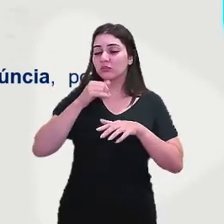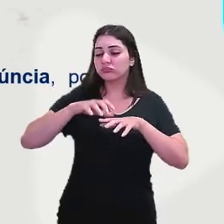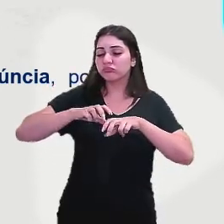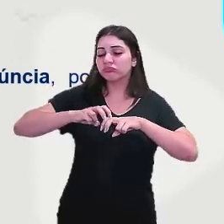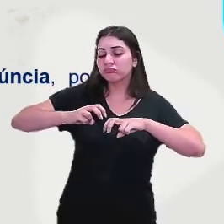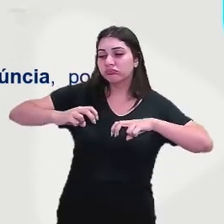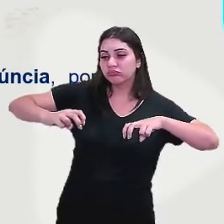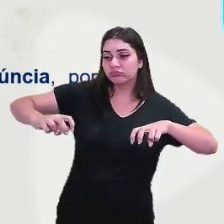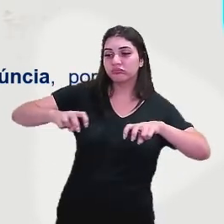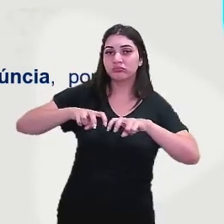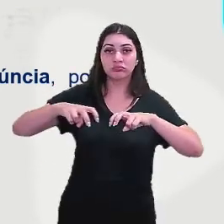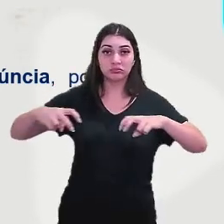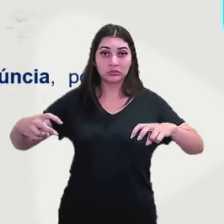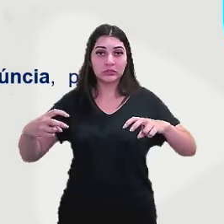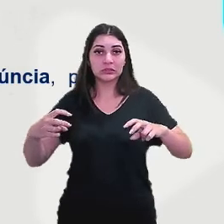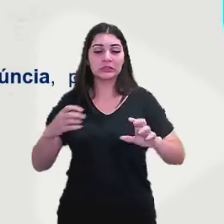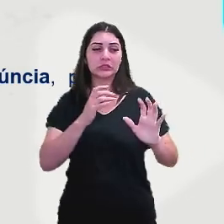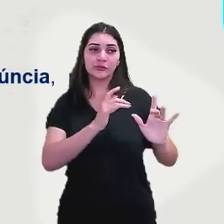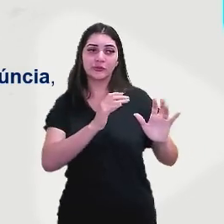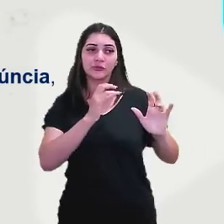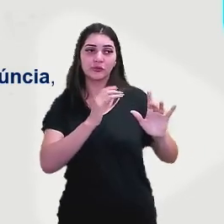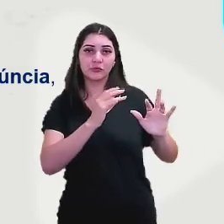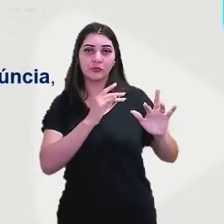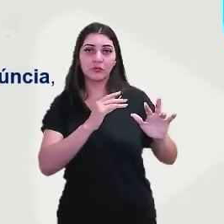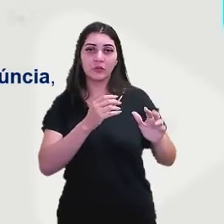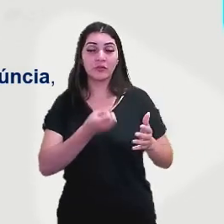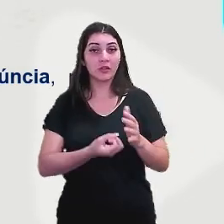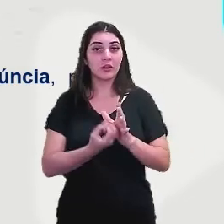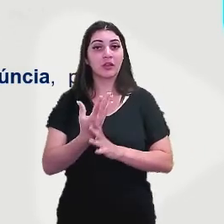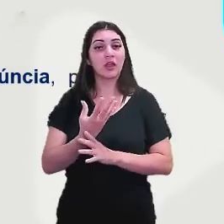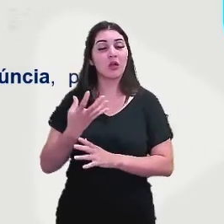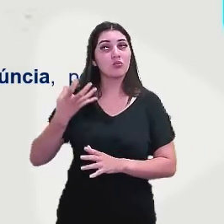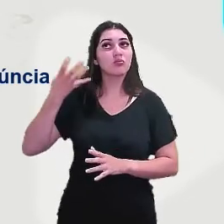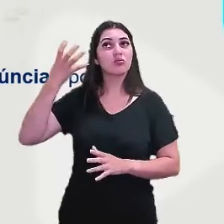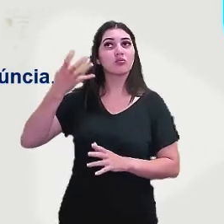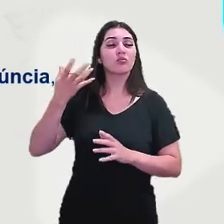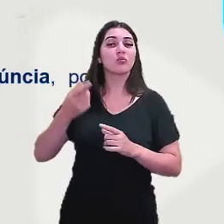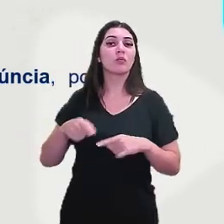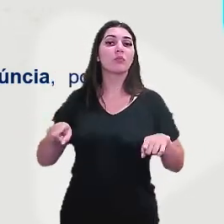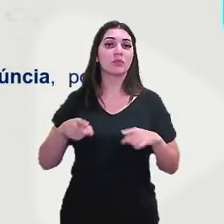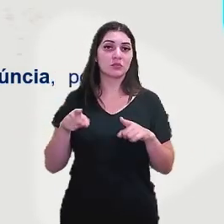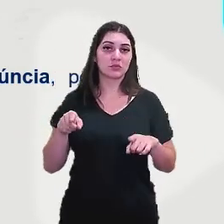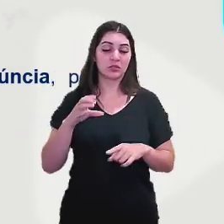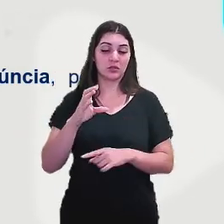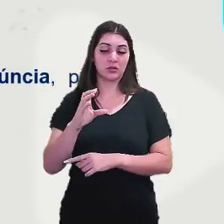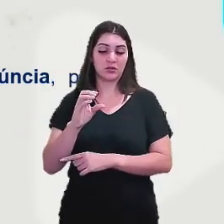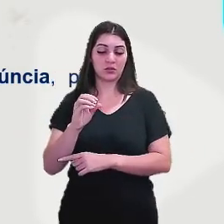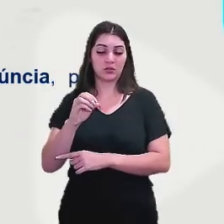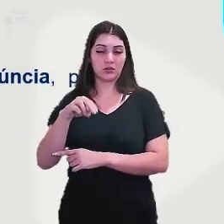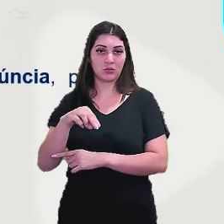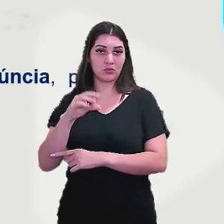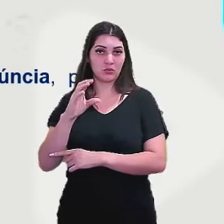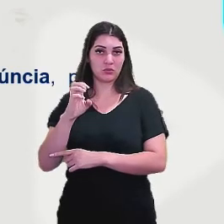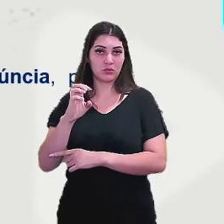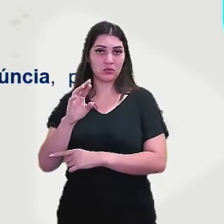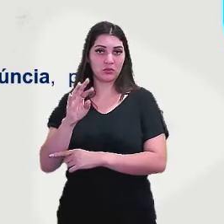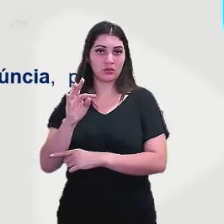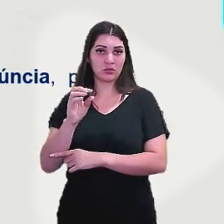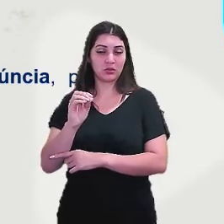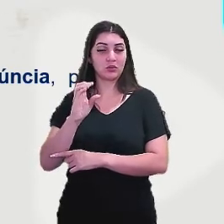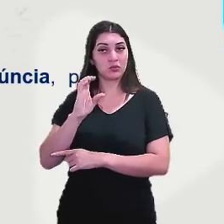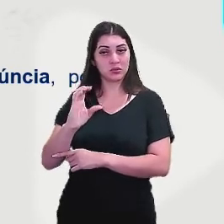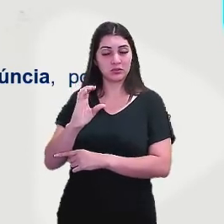harmonização de instrumentos musicais que vai formar um som, a música. Então, no caso aí, concerto com C. E concerto